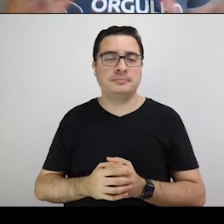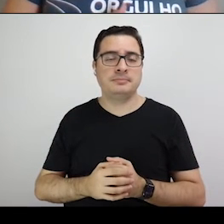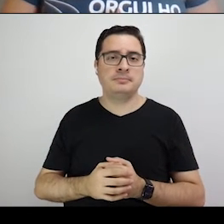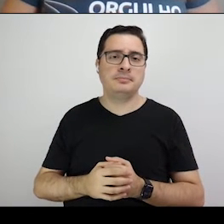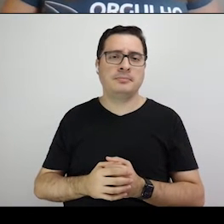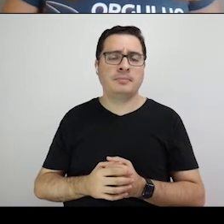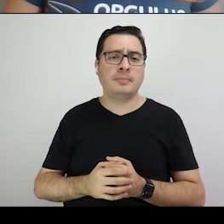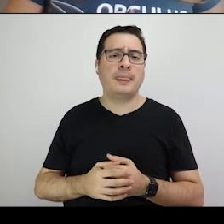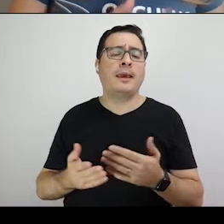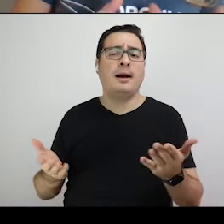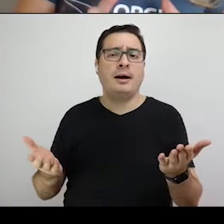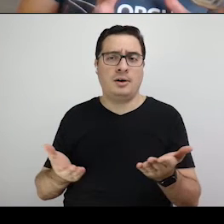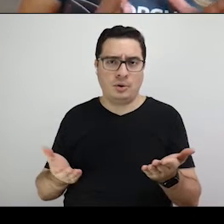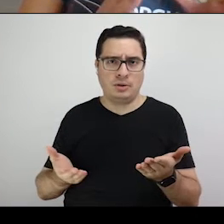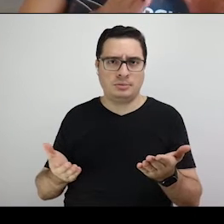Agora,